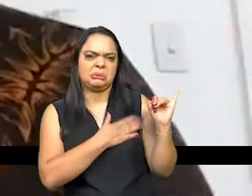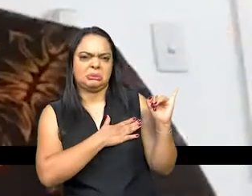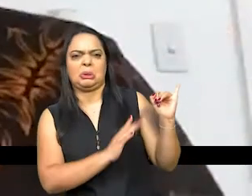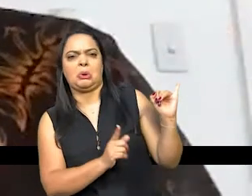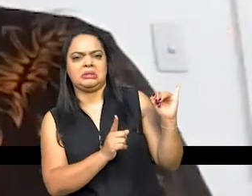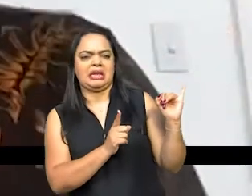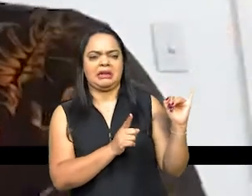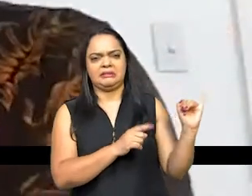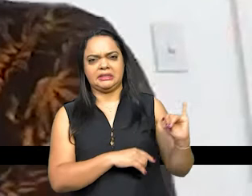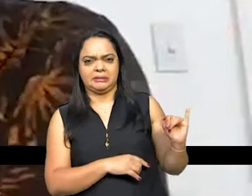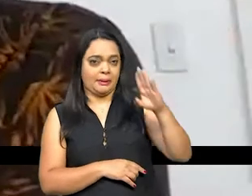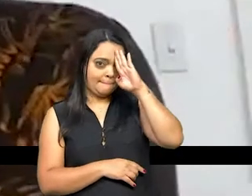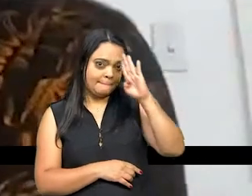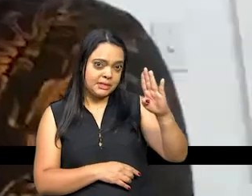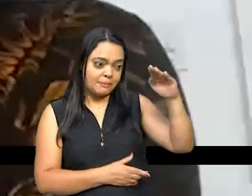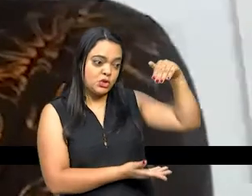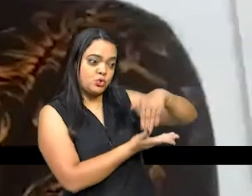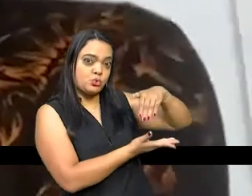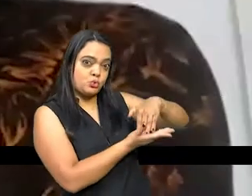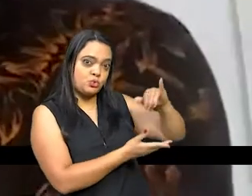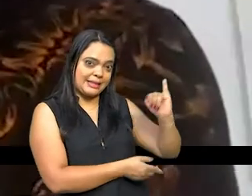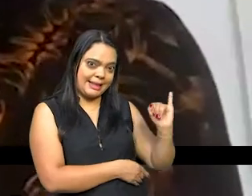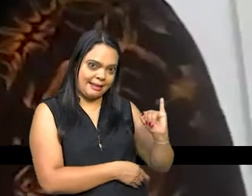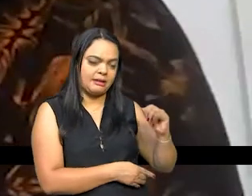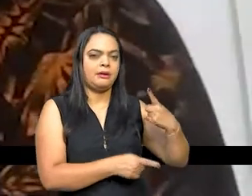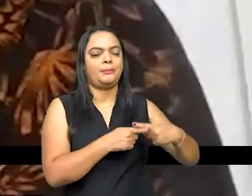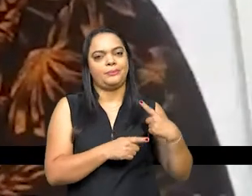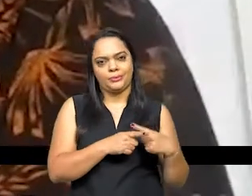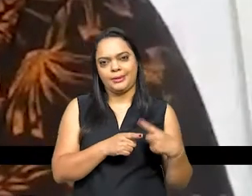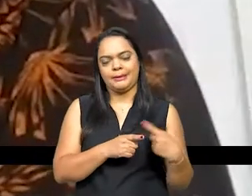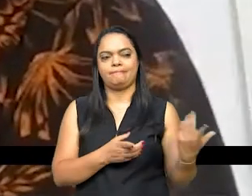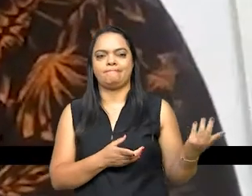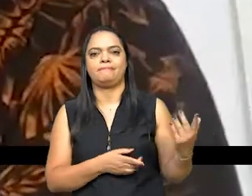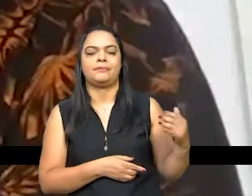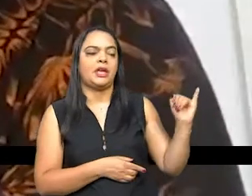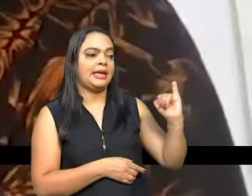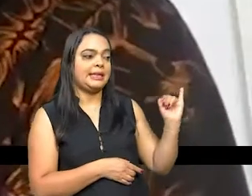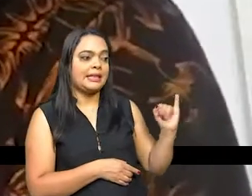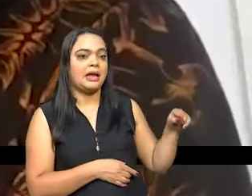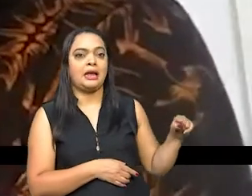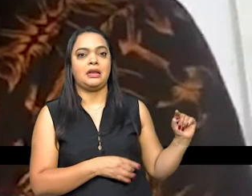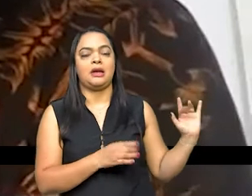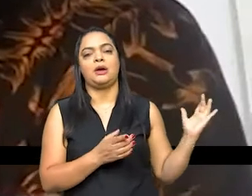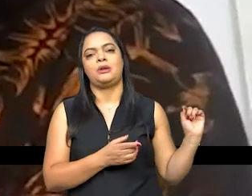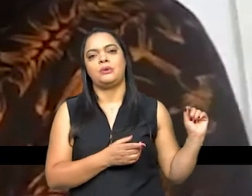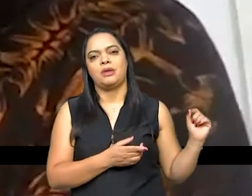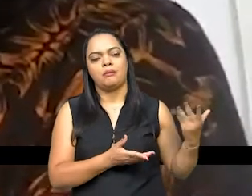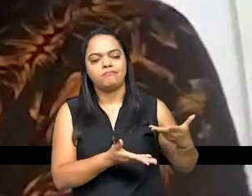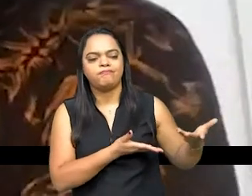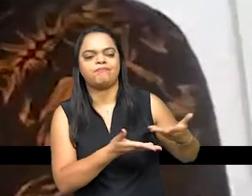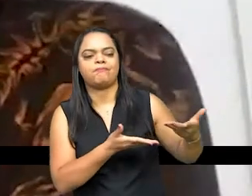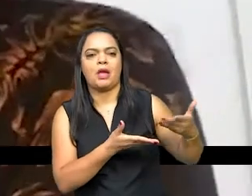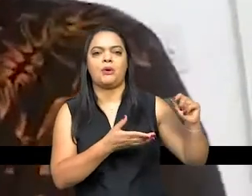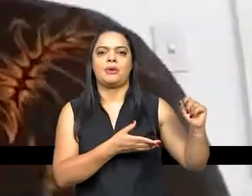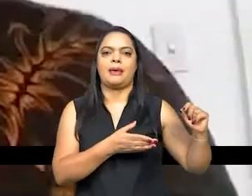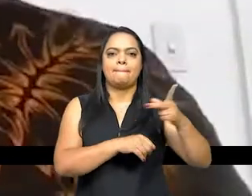italianos, principalmente dos italianos do sul da Itália, por conta da convivência dos italianos com os estados islâmicos